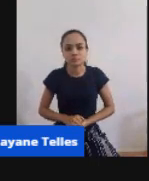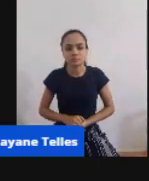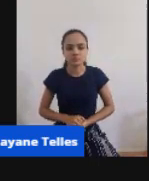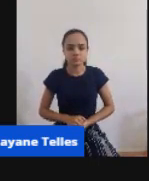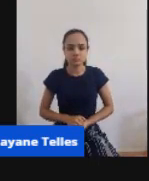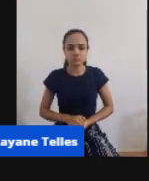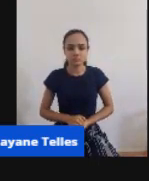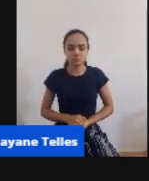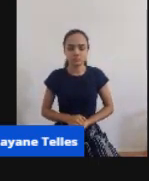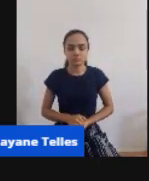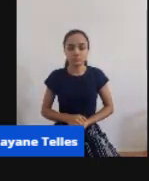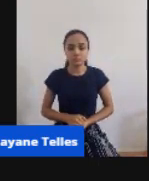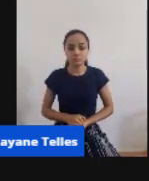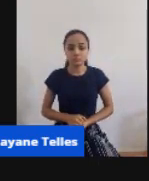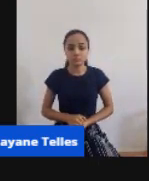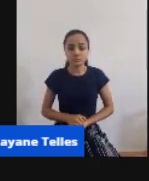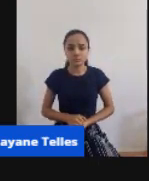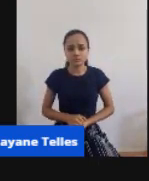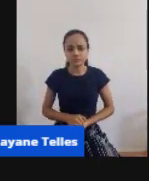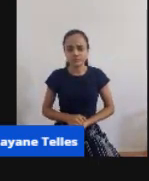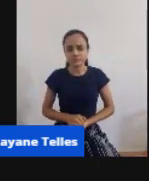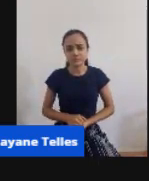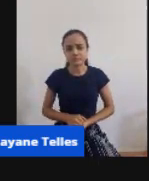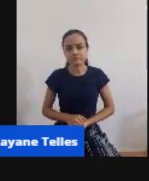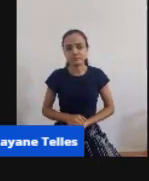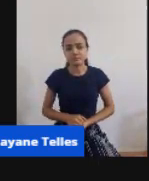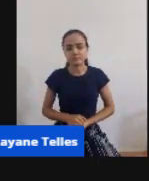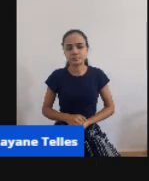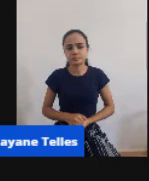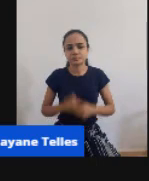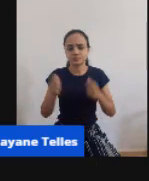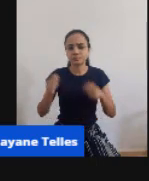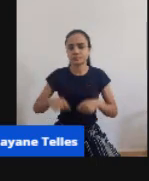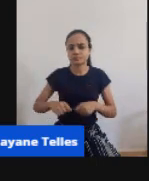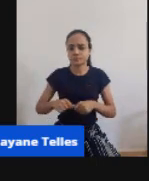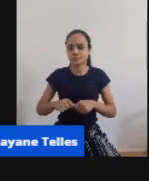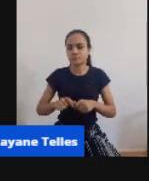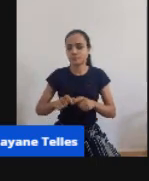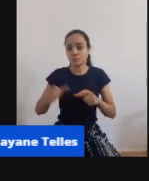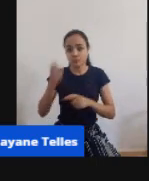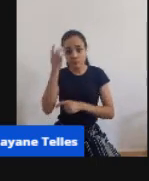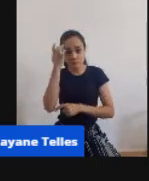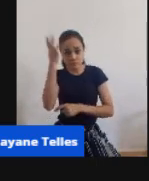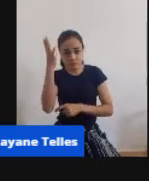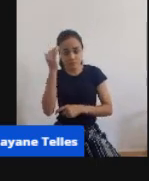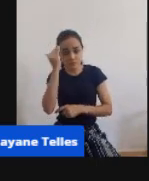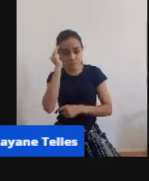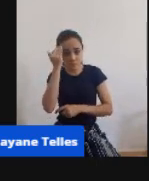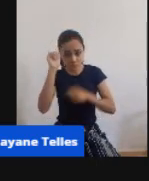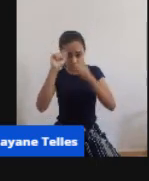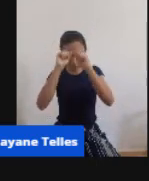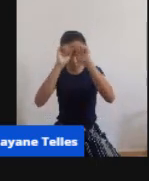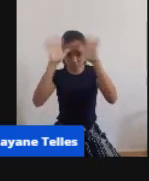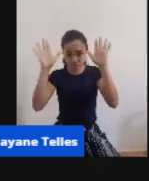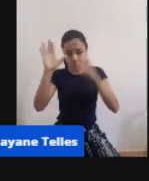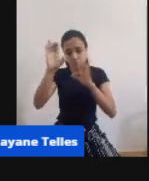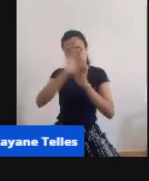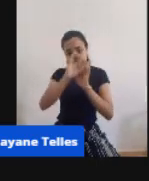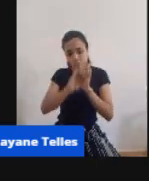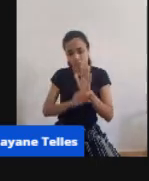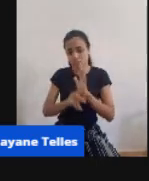E para possibilitar uma maior facilidade de compreensão do conteúdo, o professor pode explorar